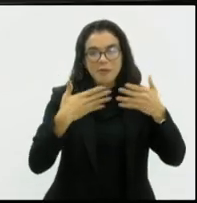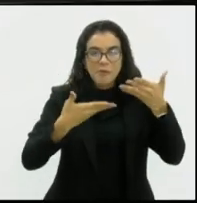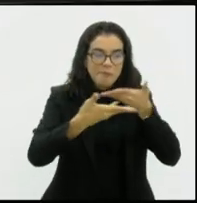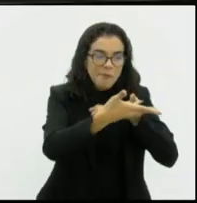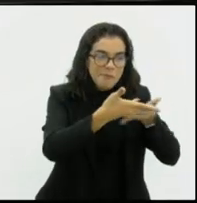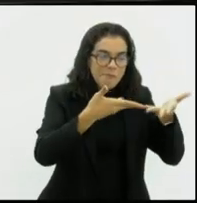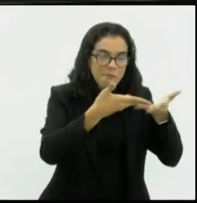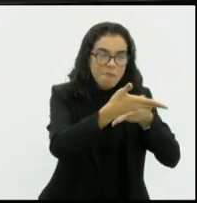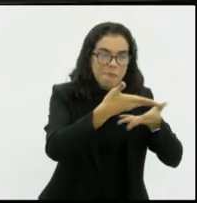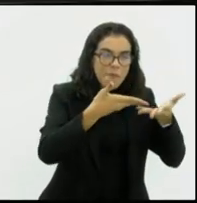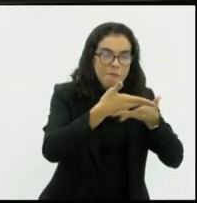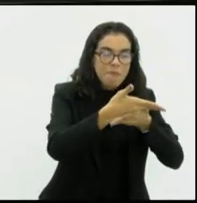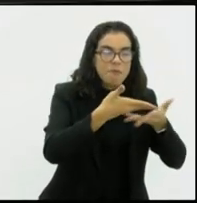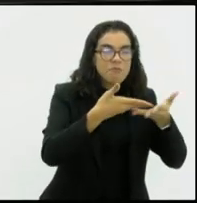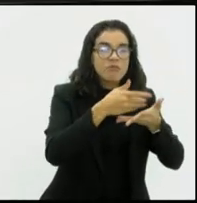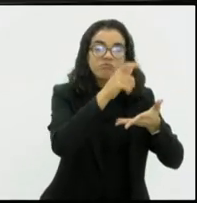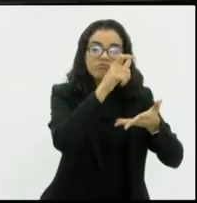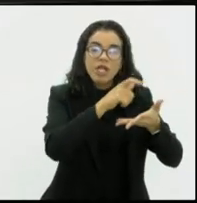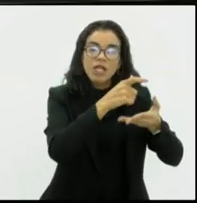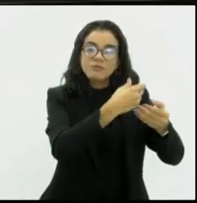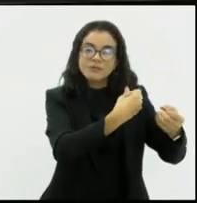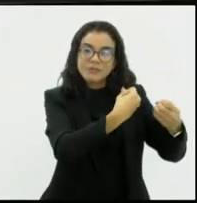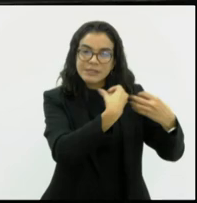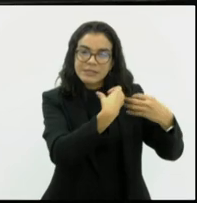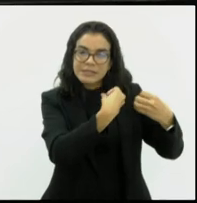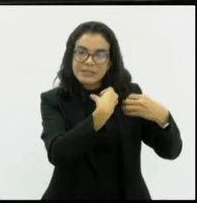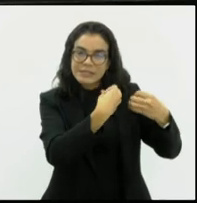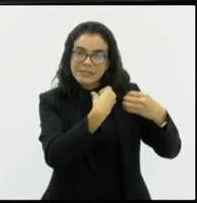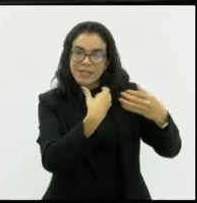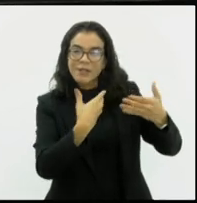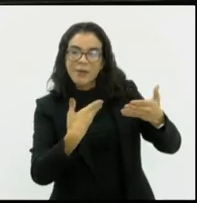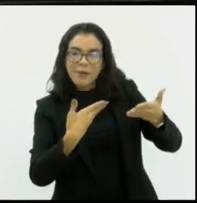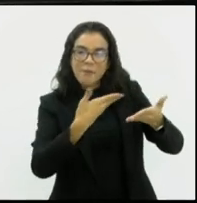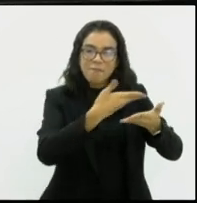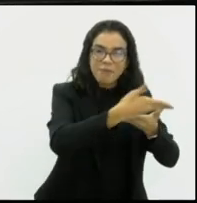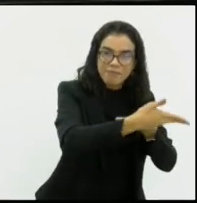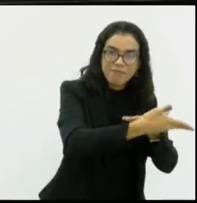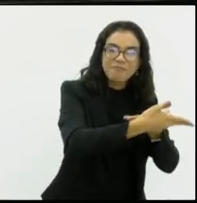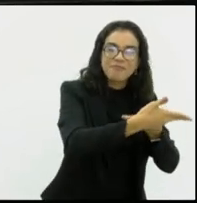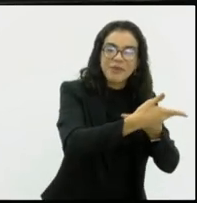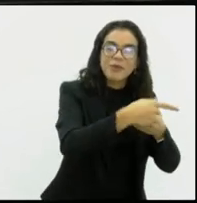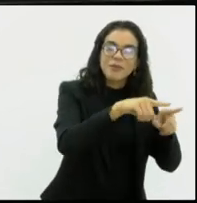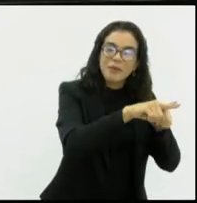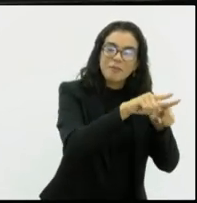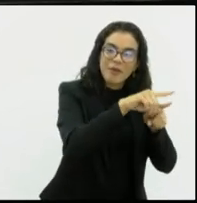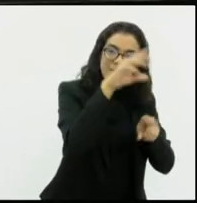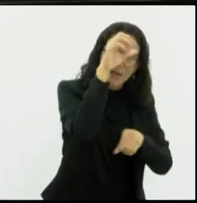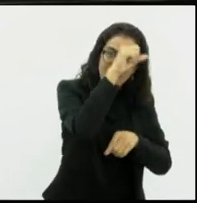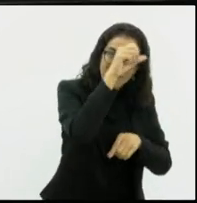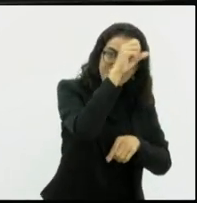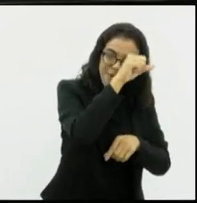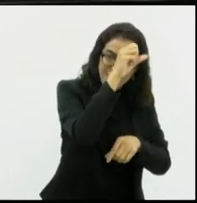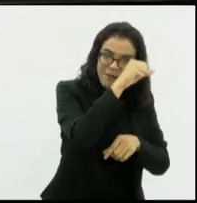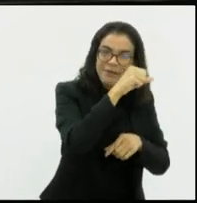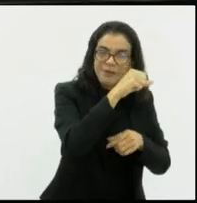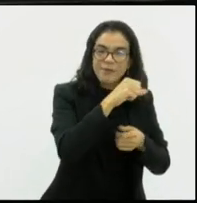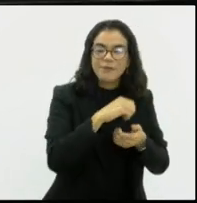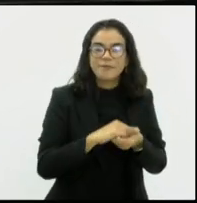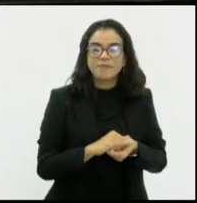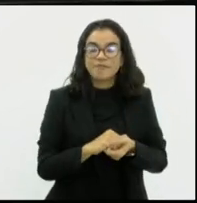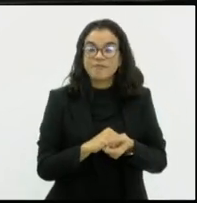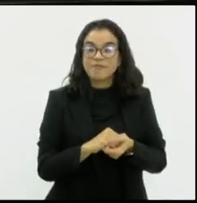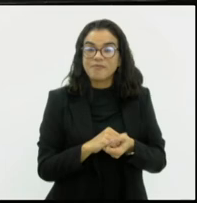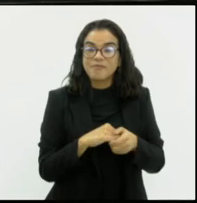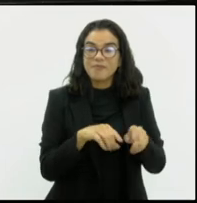figurinha. E ele é uma pessoa que me ensina muito também, então eu retribuo a fala dele dizendo que eu também aprendo muito com ele. Mais